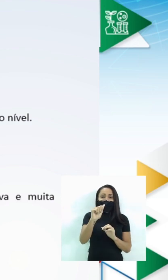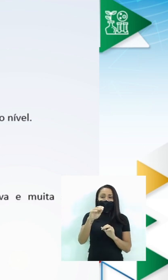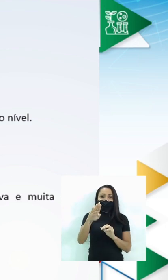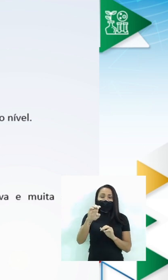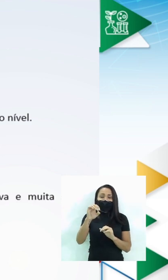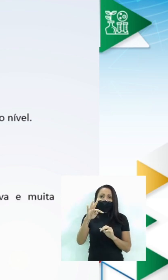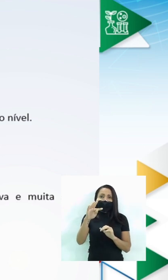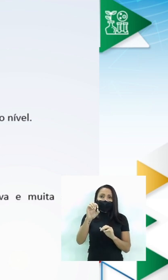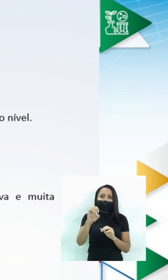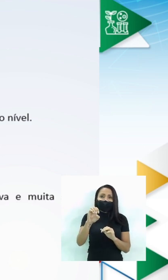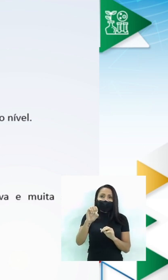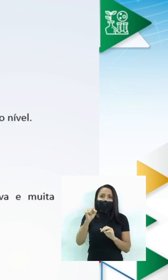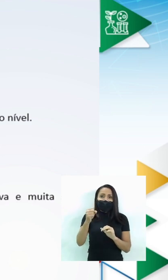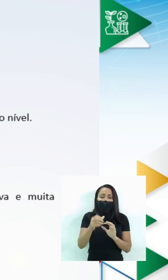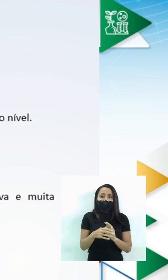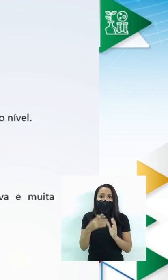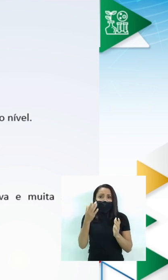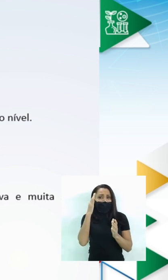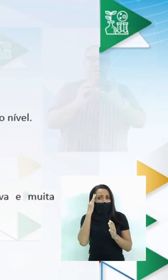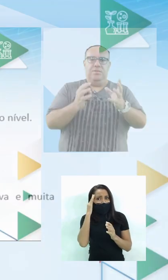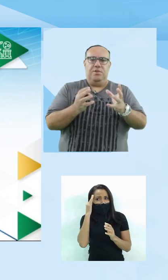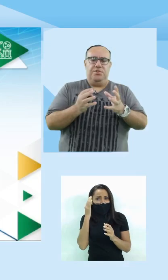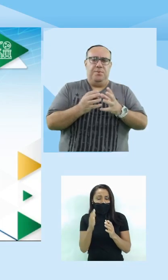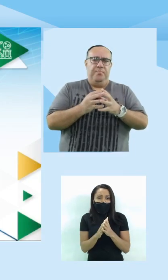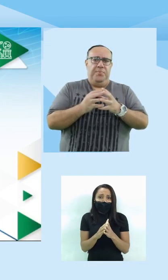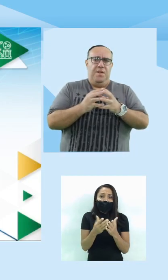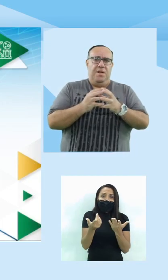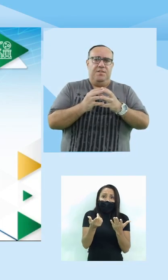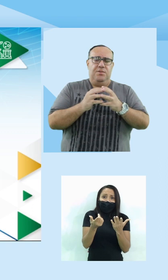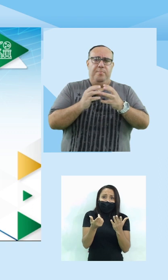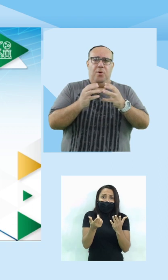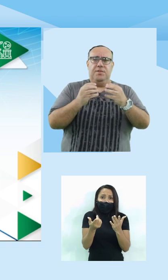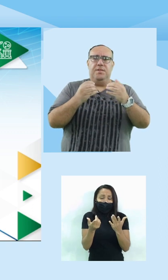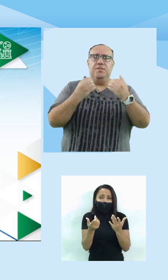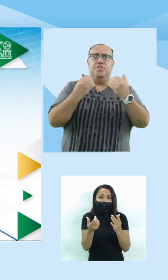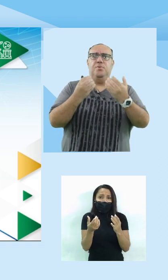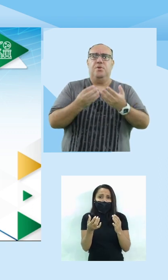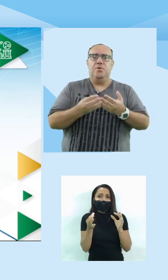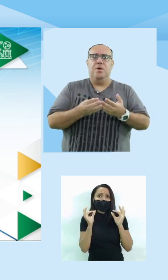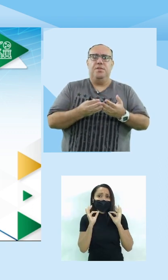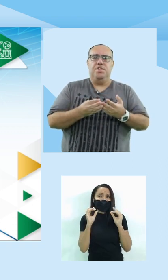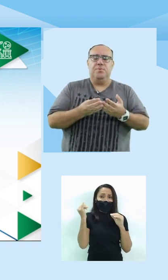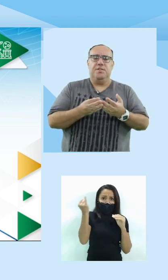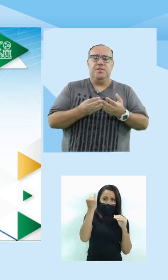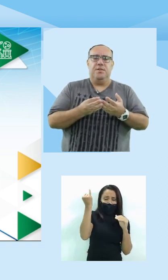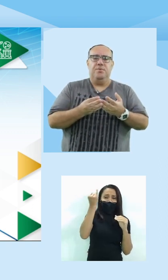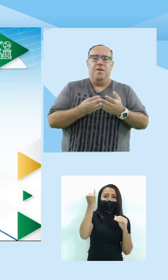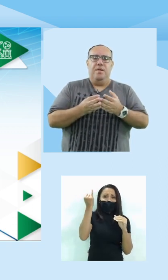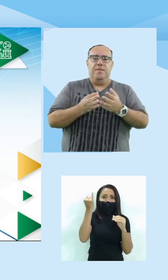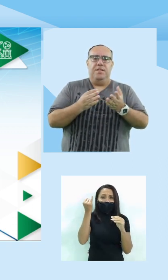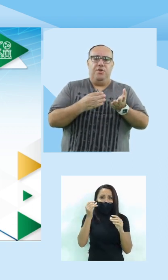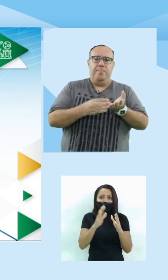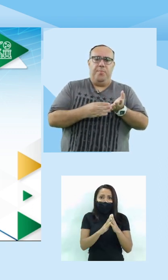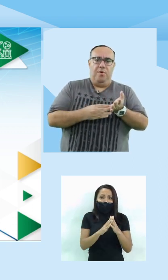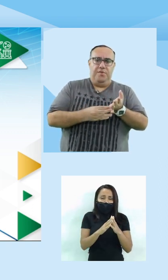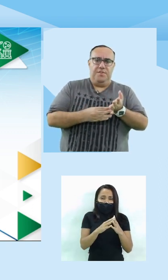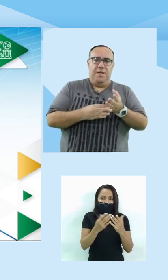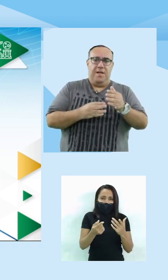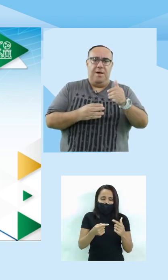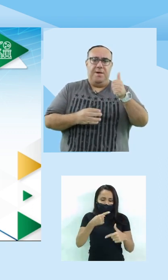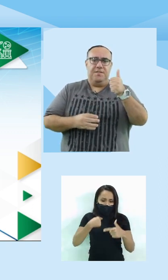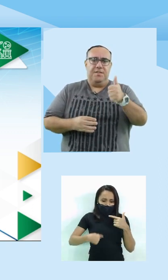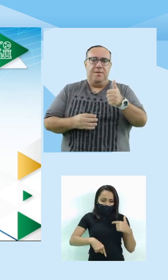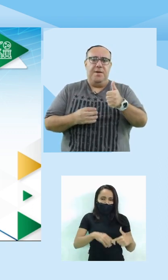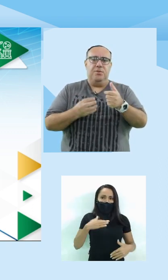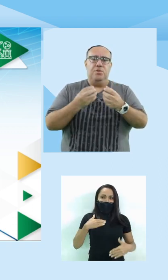certo? Então, basta entender, minha gente, que essas glândulas, elas são importantes para o nosso organismo, tá certo? Na neurohipófise,